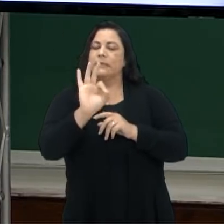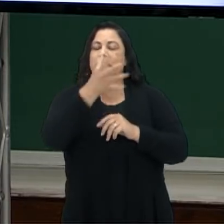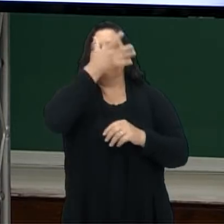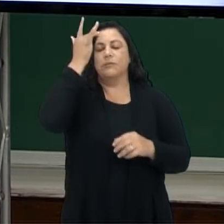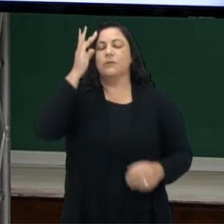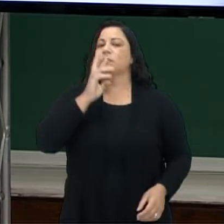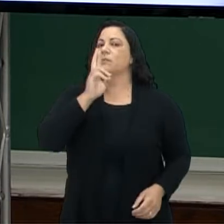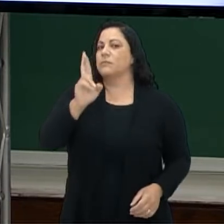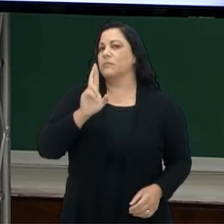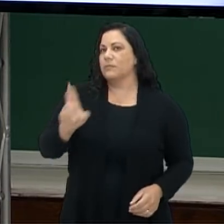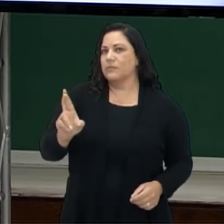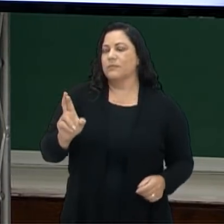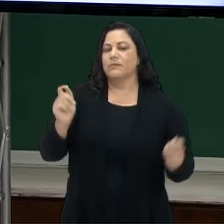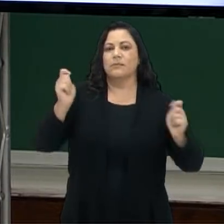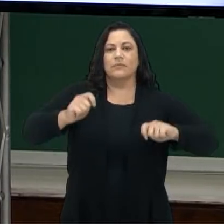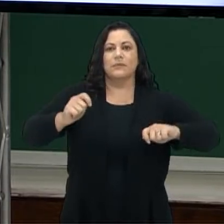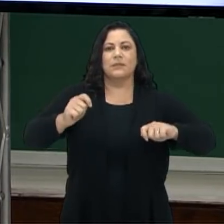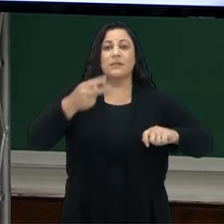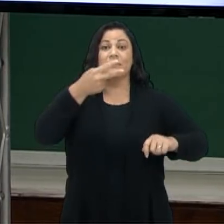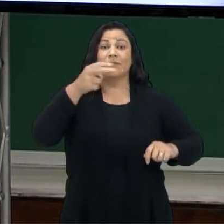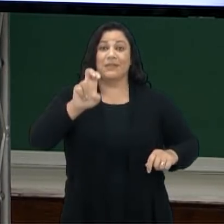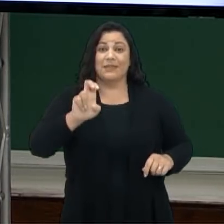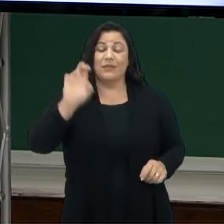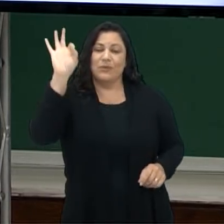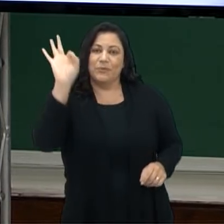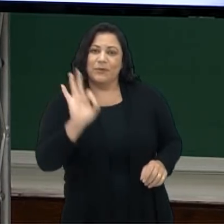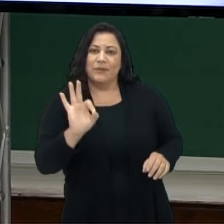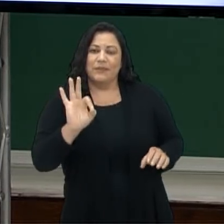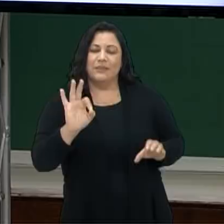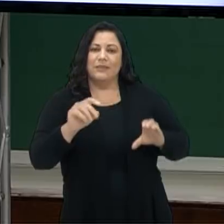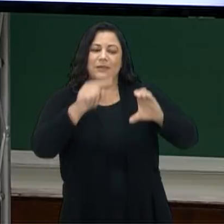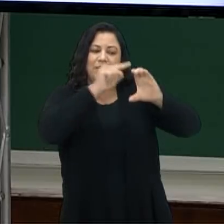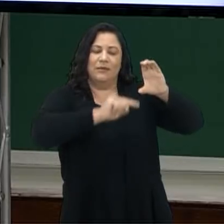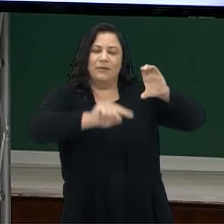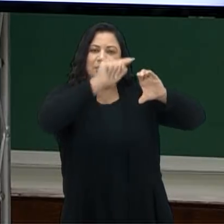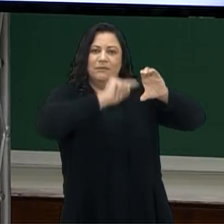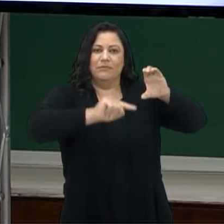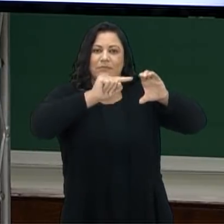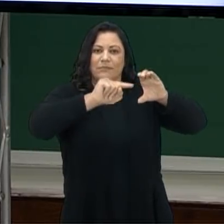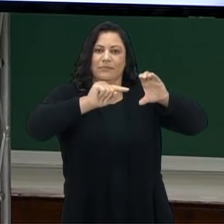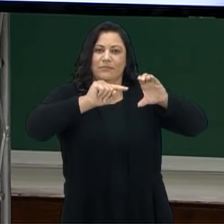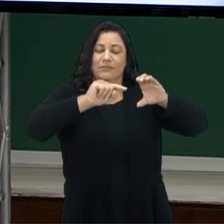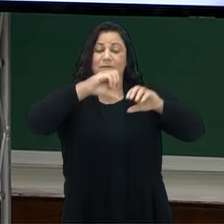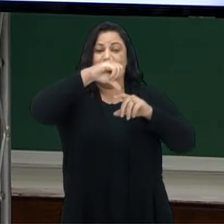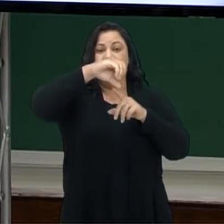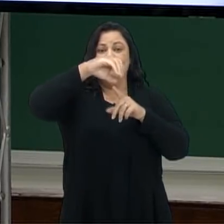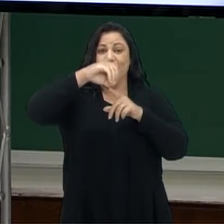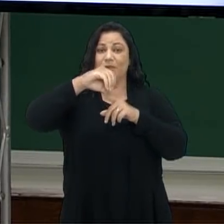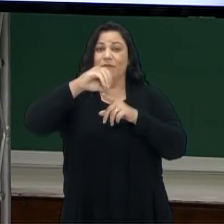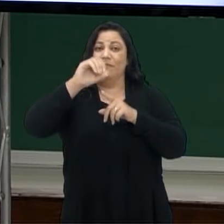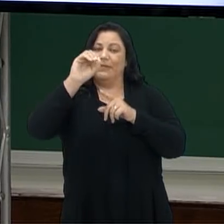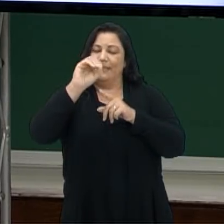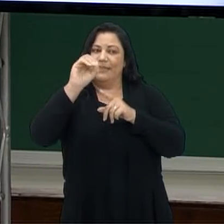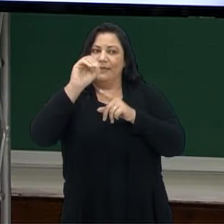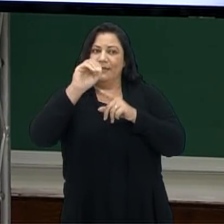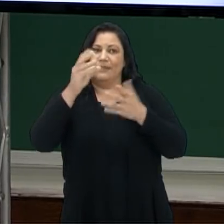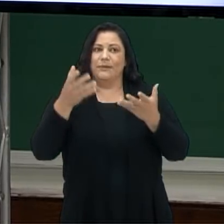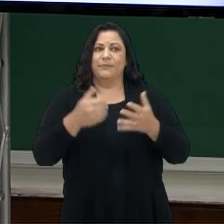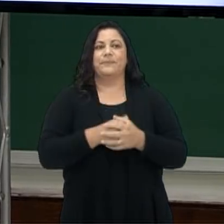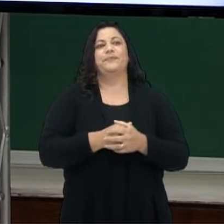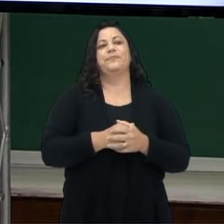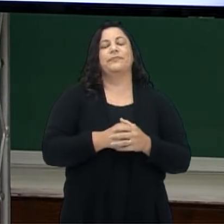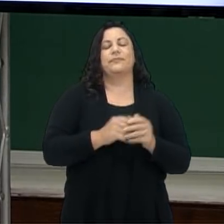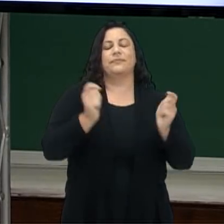a 25% do círculo também, o que me dá um ângulo de 90 graus, certo? Eu faço 0,25 vezes